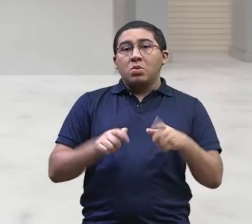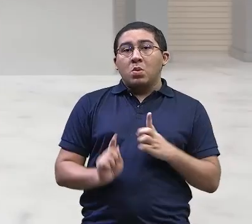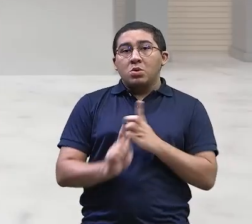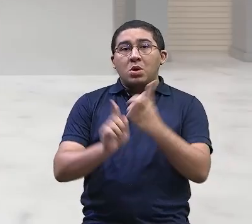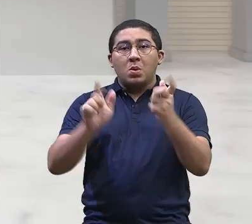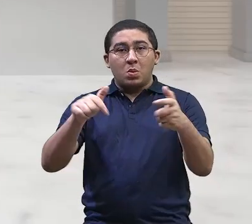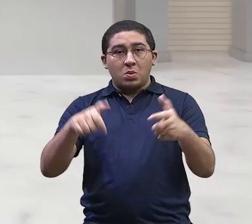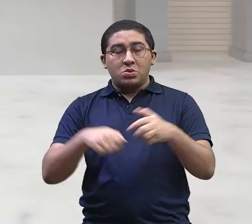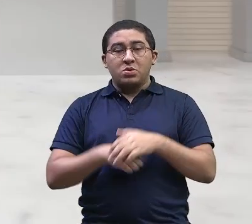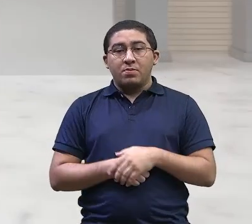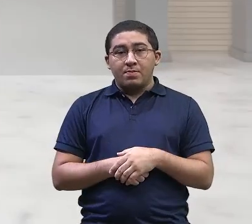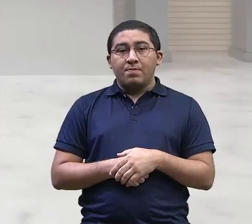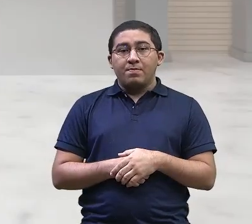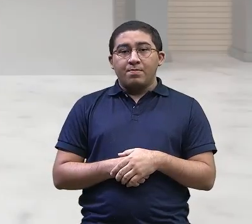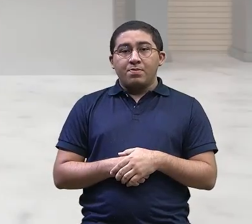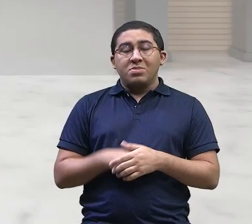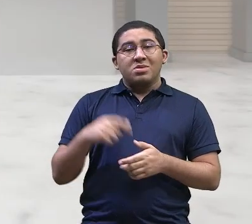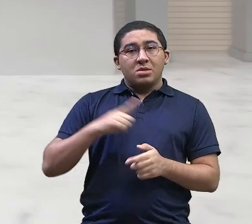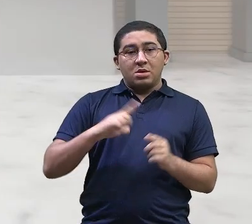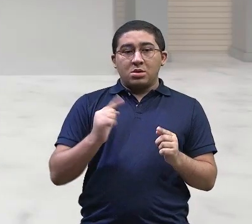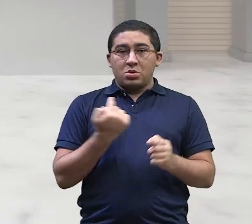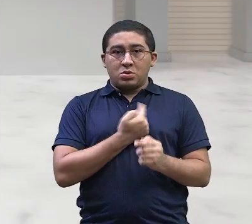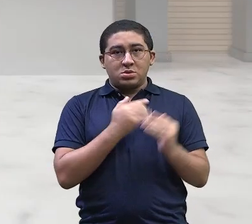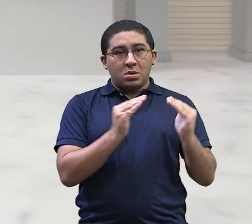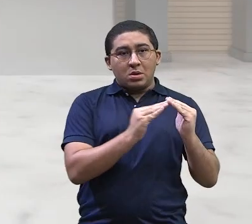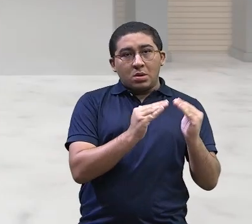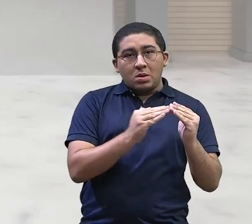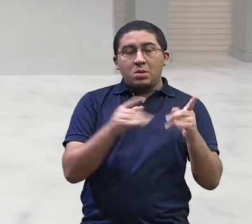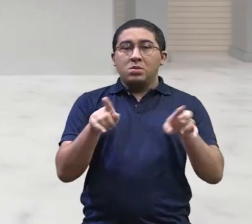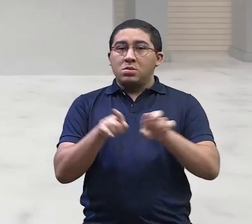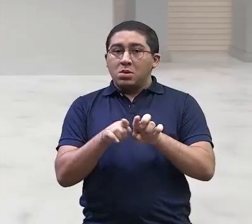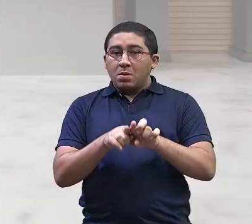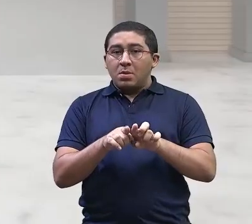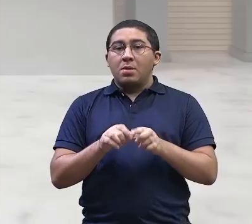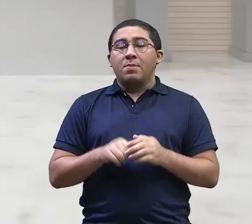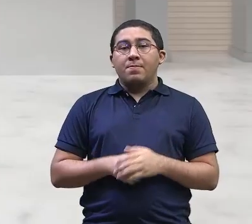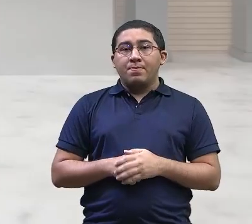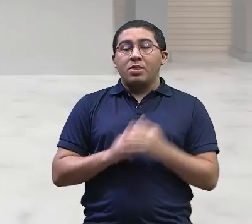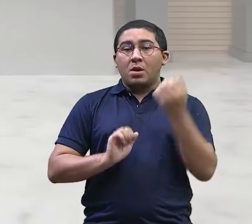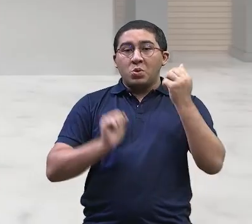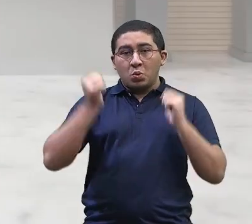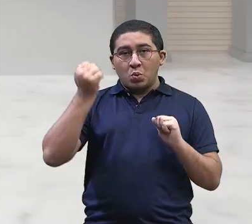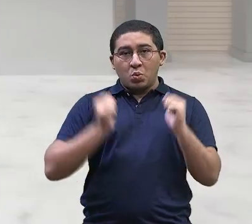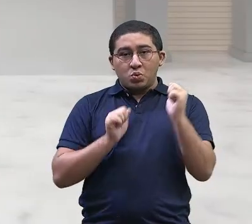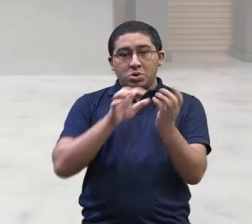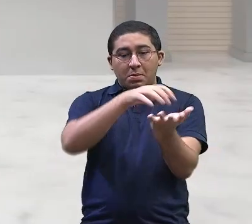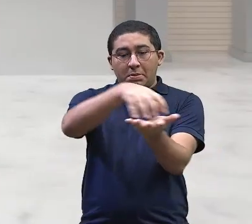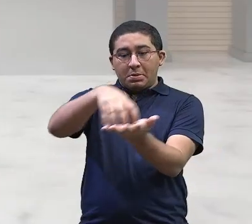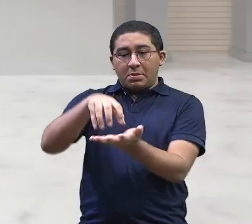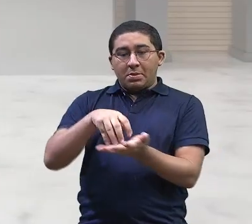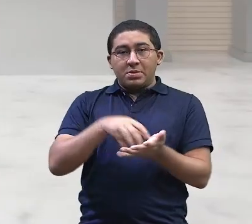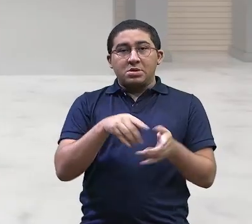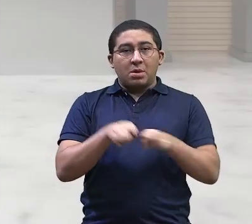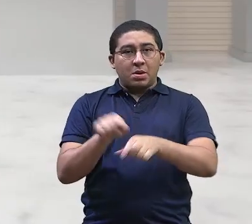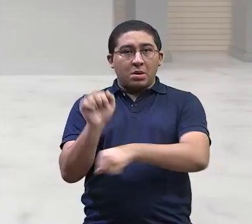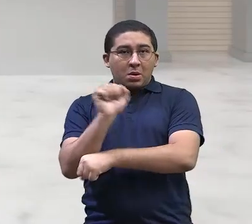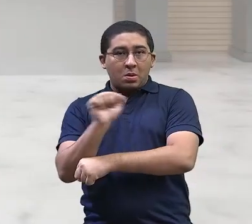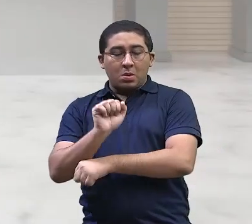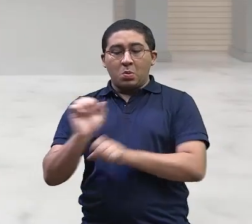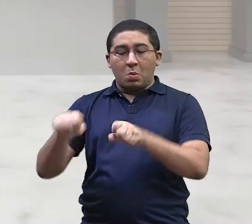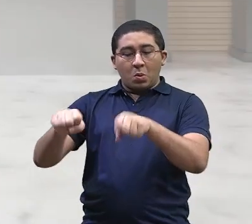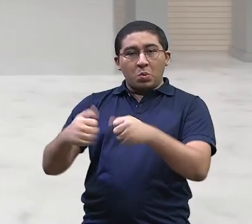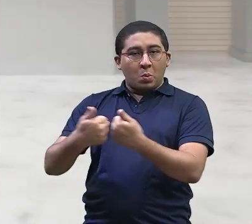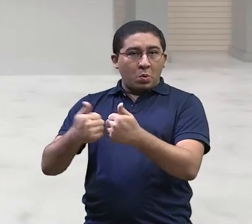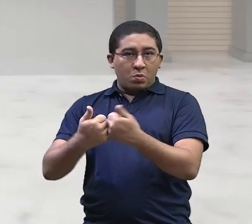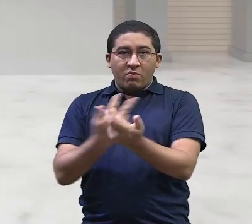os combustíveis fósseis nas nossas residências, também na indústria e nos veículos. Mas